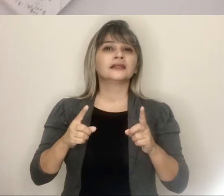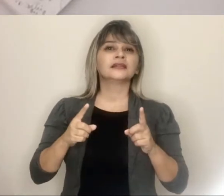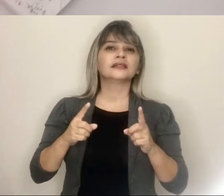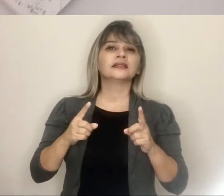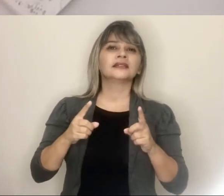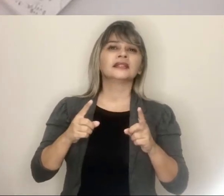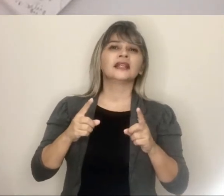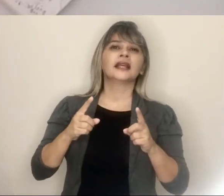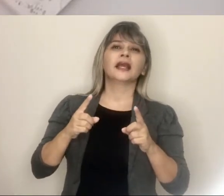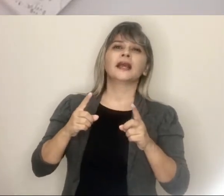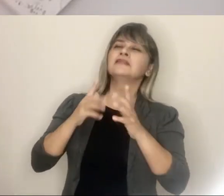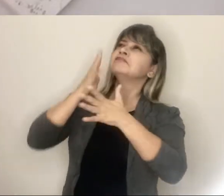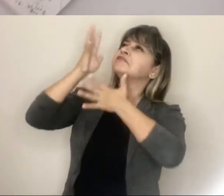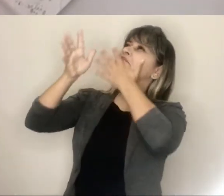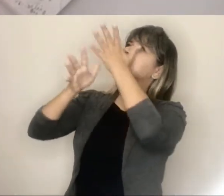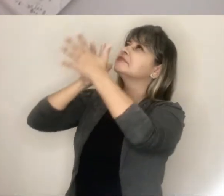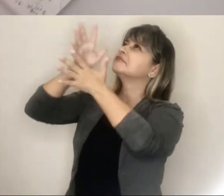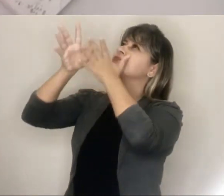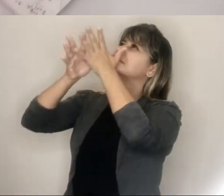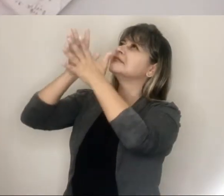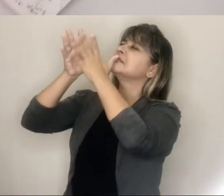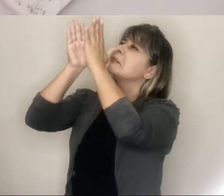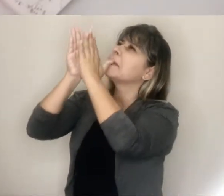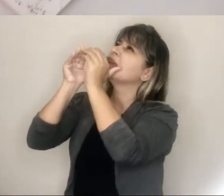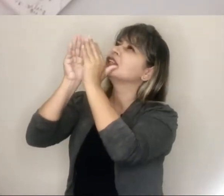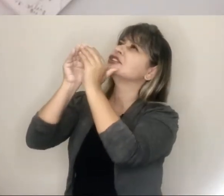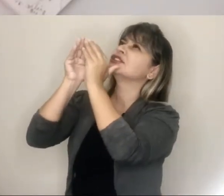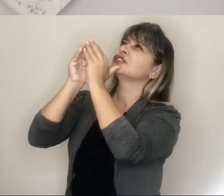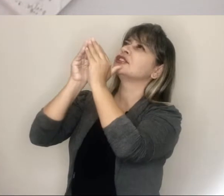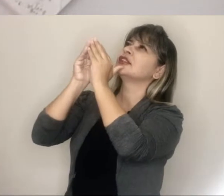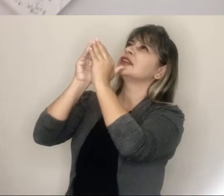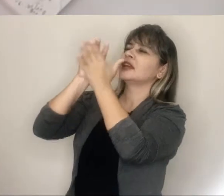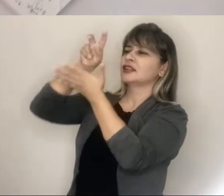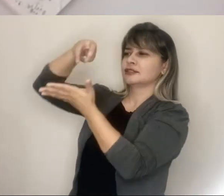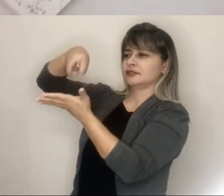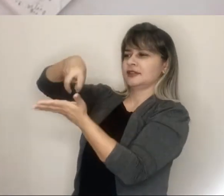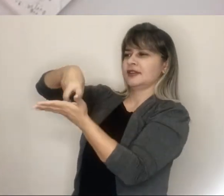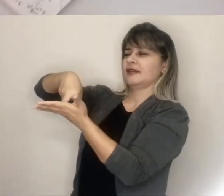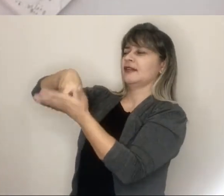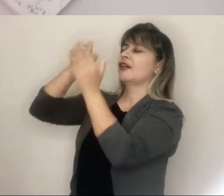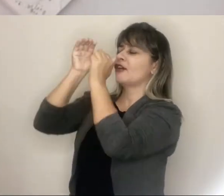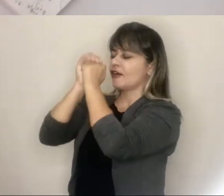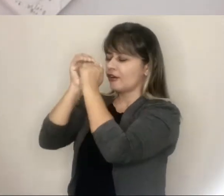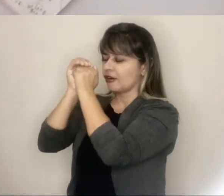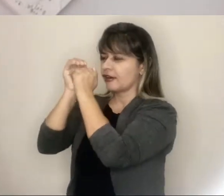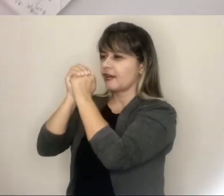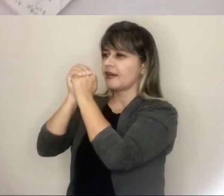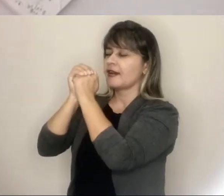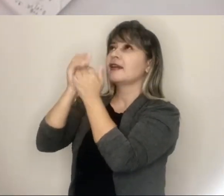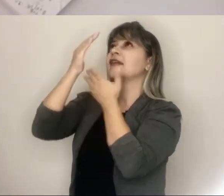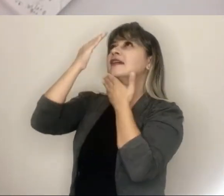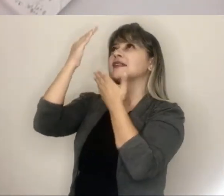Vejam que o conselho de Paulo a nós é que a gente não deve sofrer por